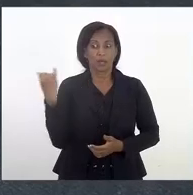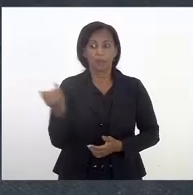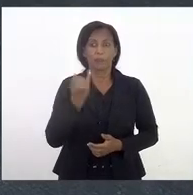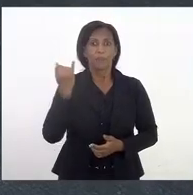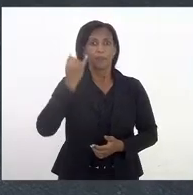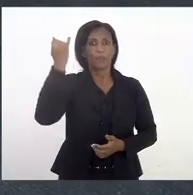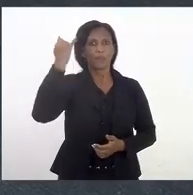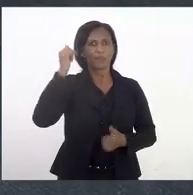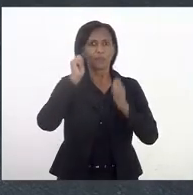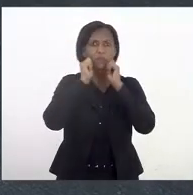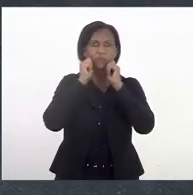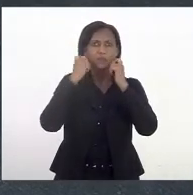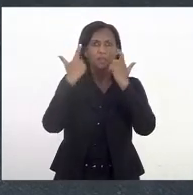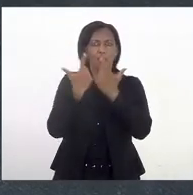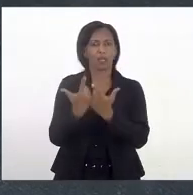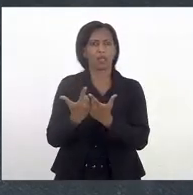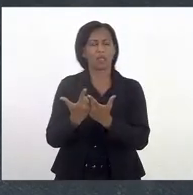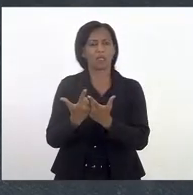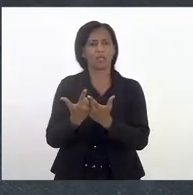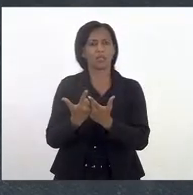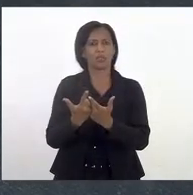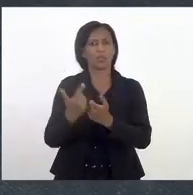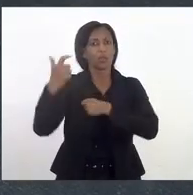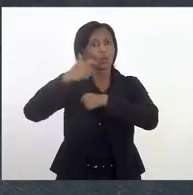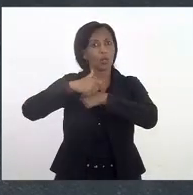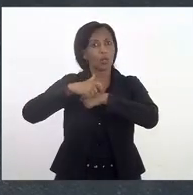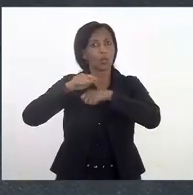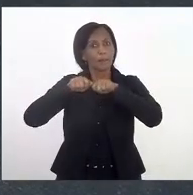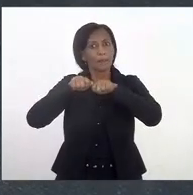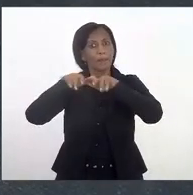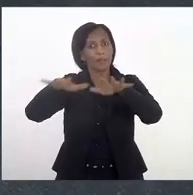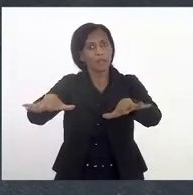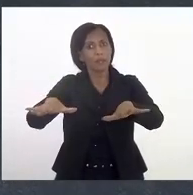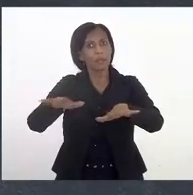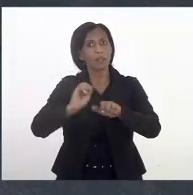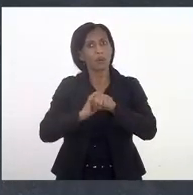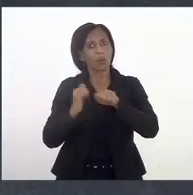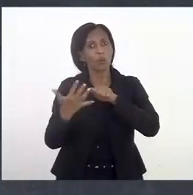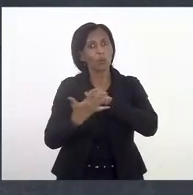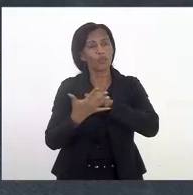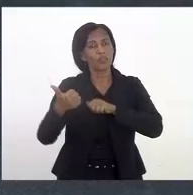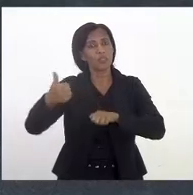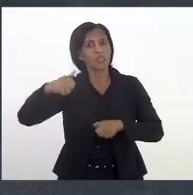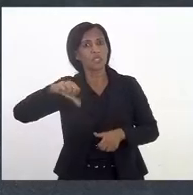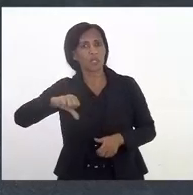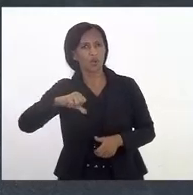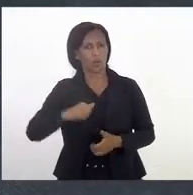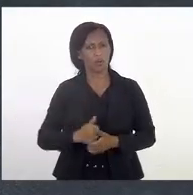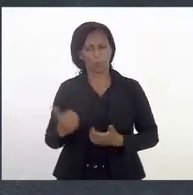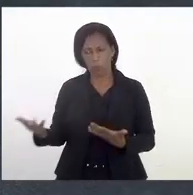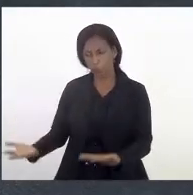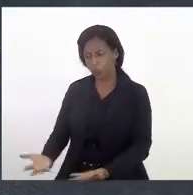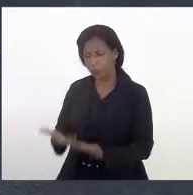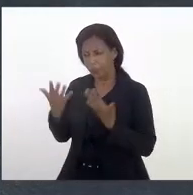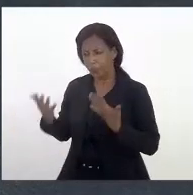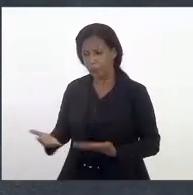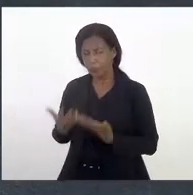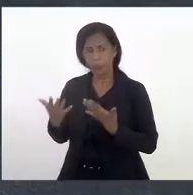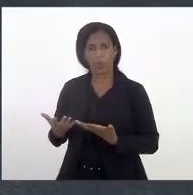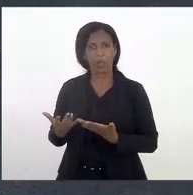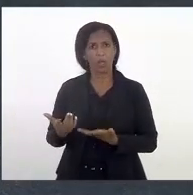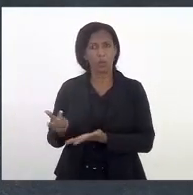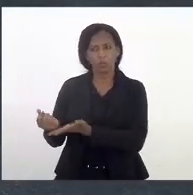da Assembleia Legislativa por exemplo durante a pandemia da cor 2019 os incentivos os aportes